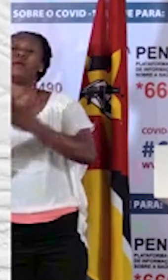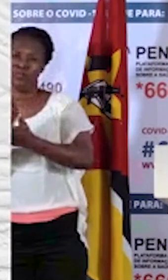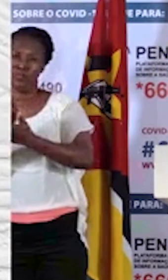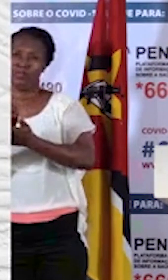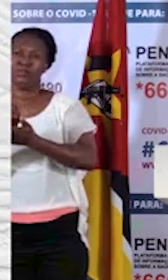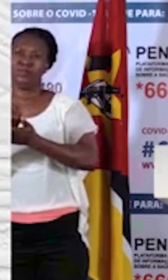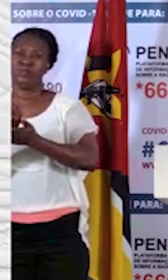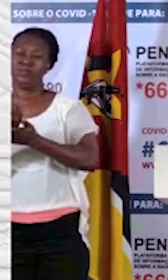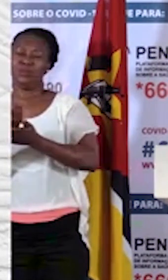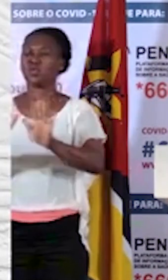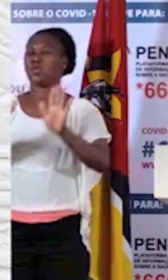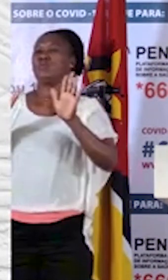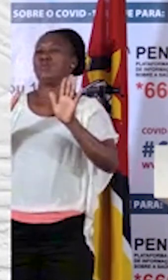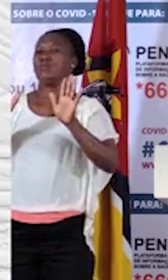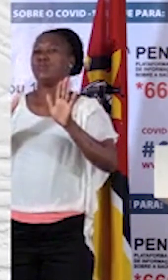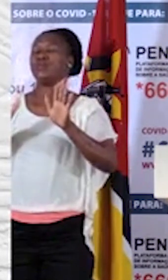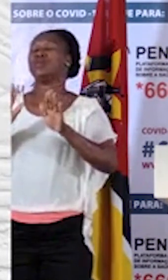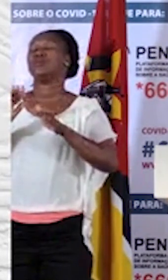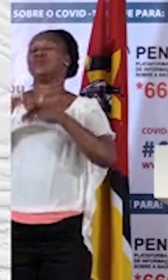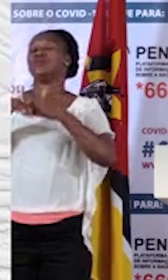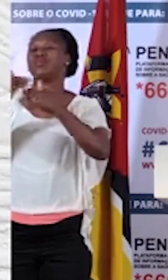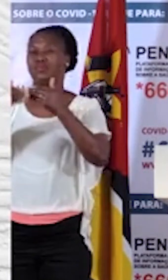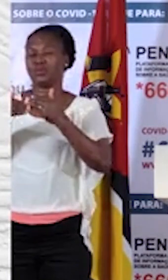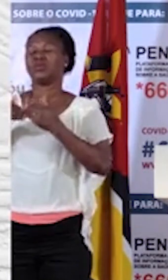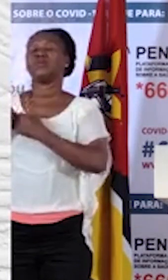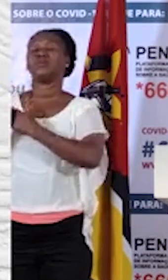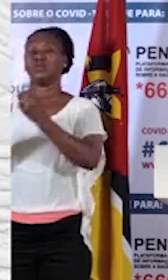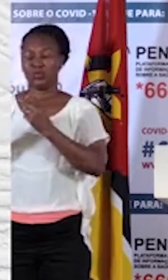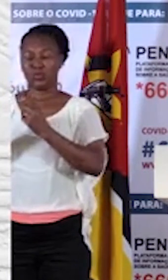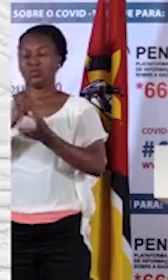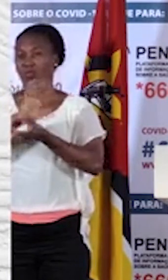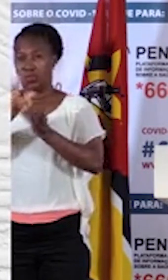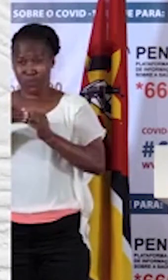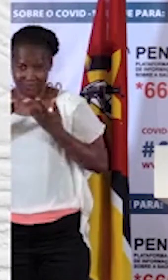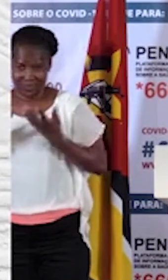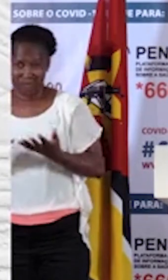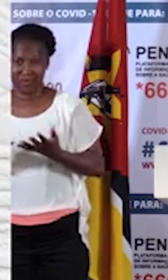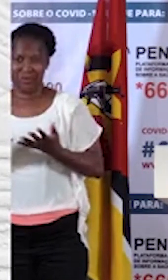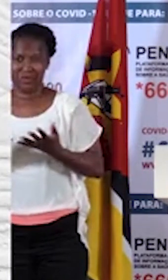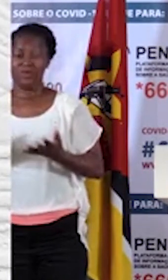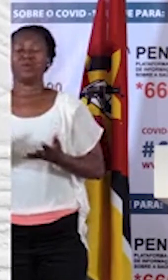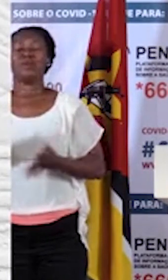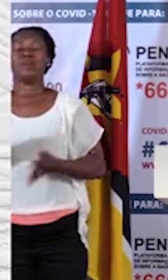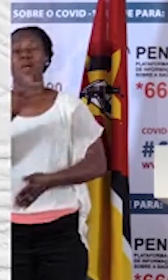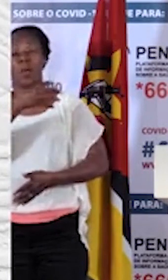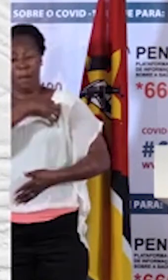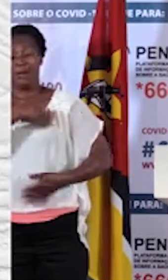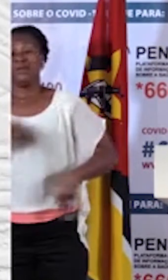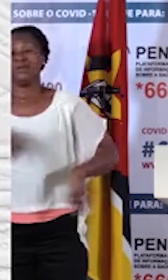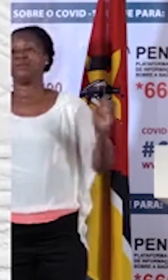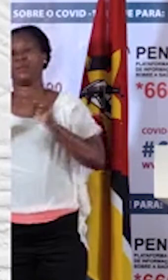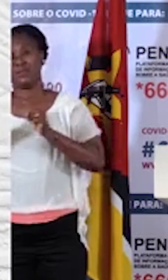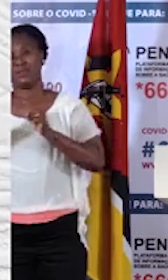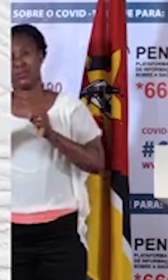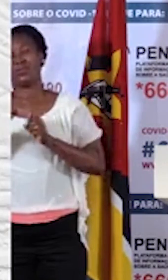progresso da infecção e também dos seus efeitos. Assim, em nome do Ministério da Saúde, reiteramos